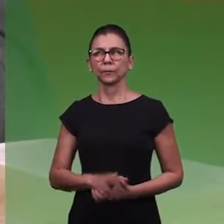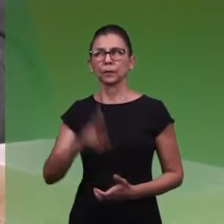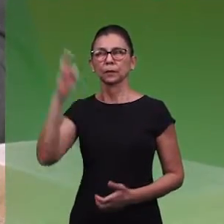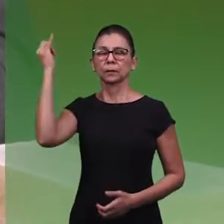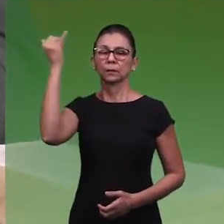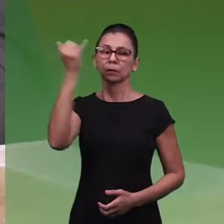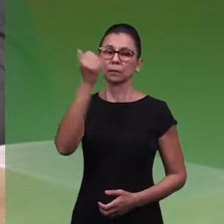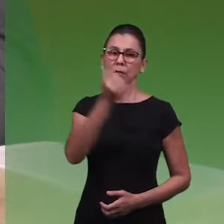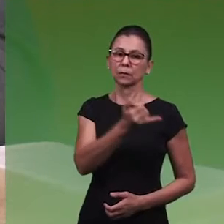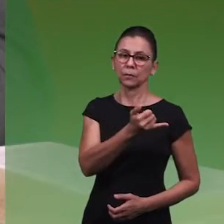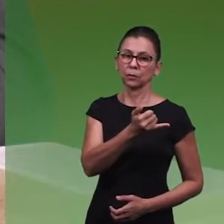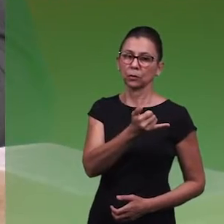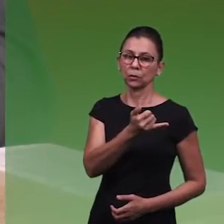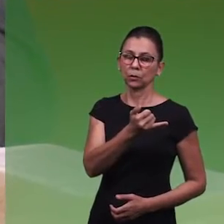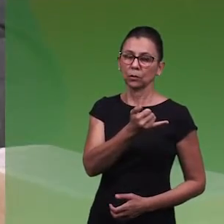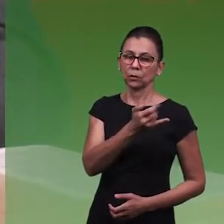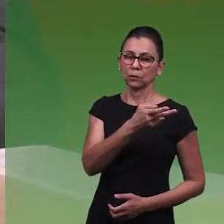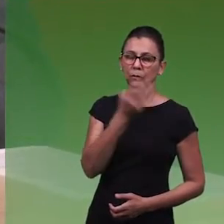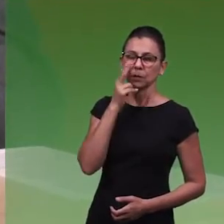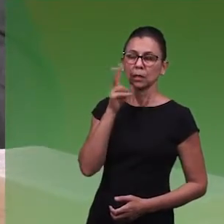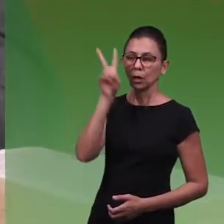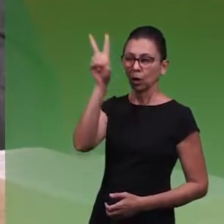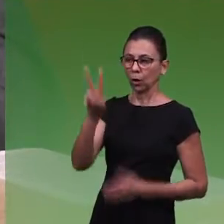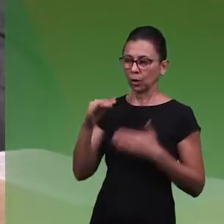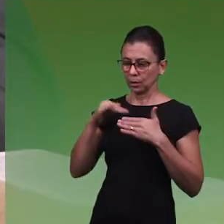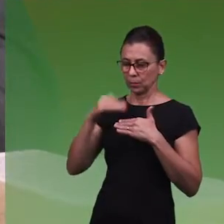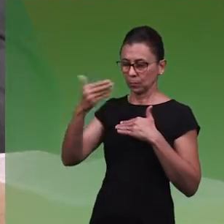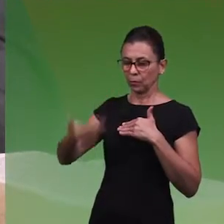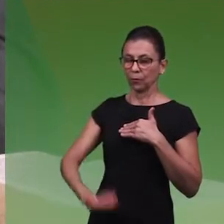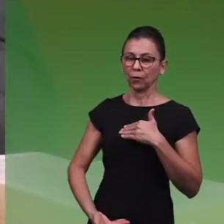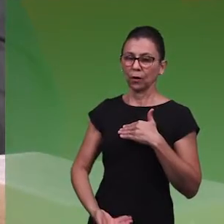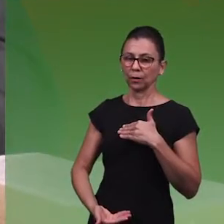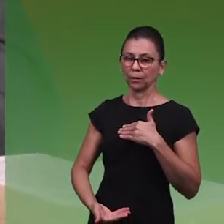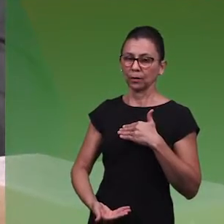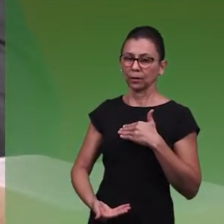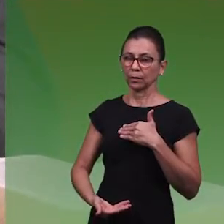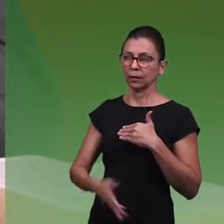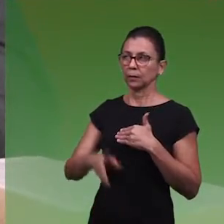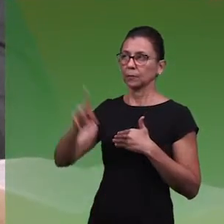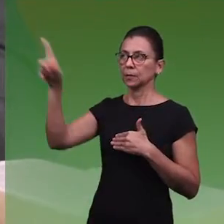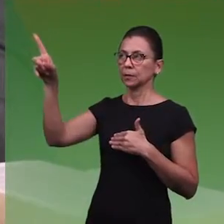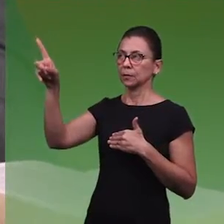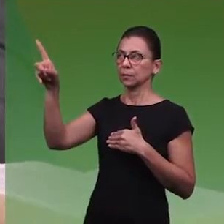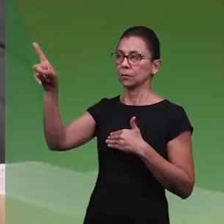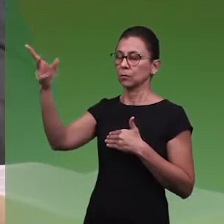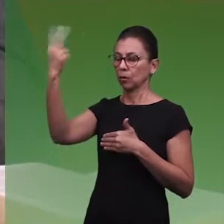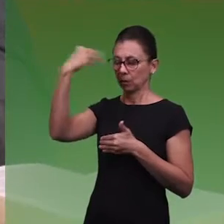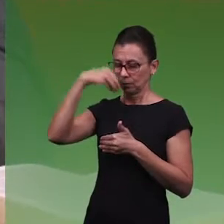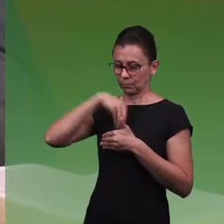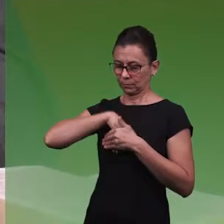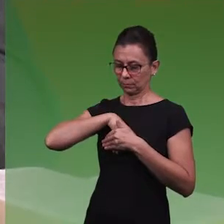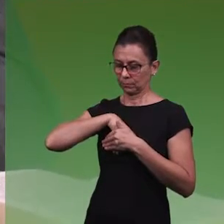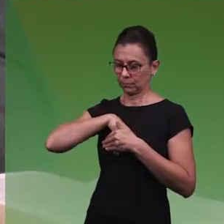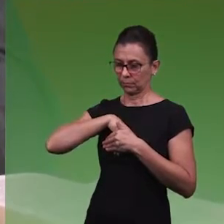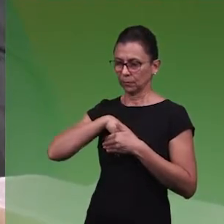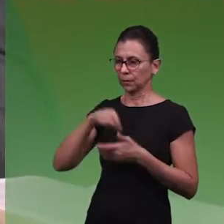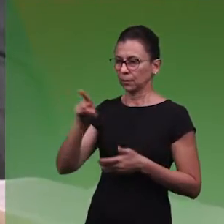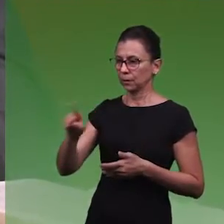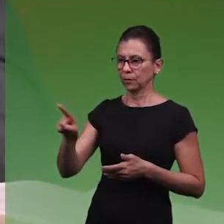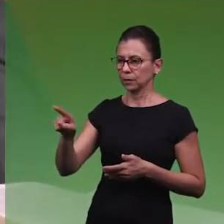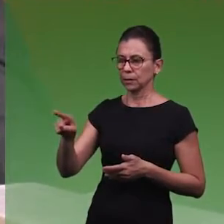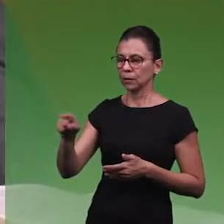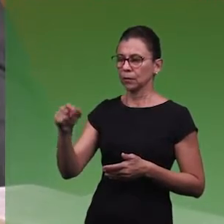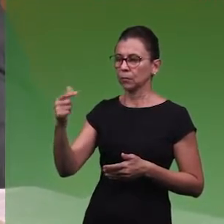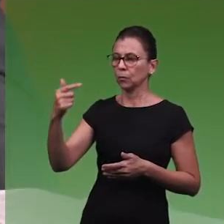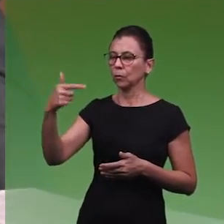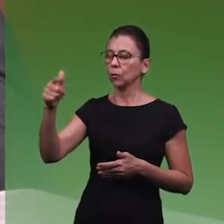vê como o homem vê. O homem olha para a aparência, mas Deus olha para o coração. Eu o tenho rejeitado.